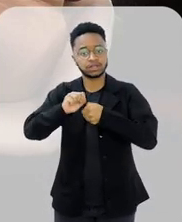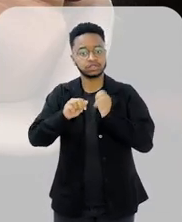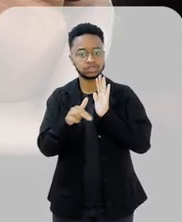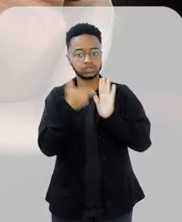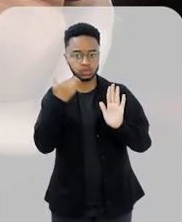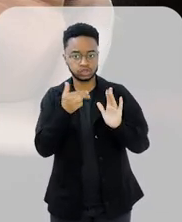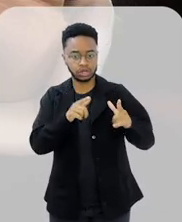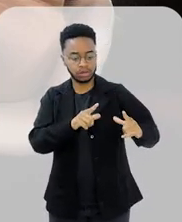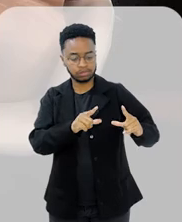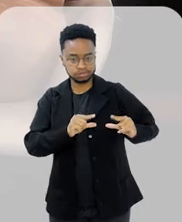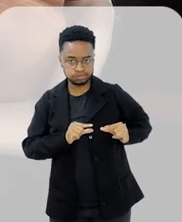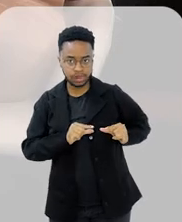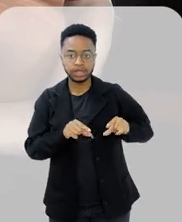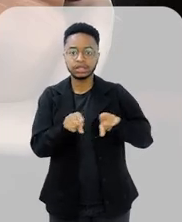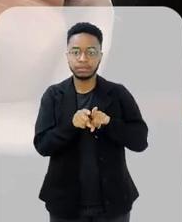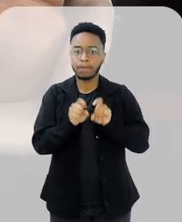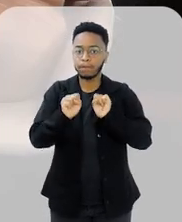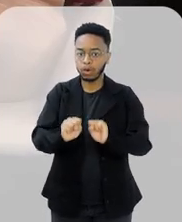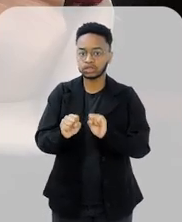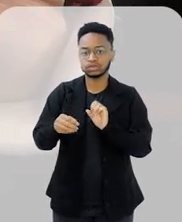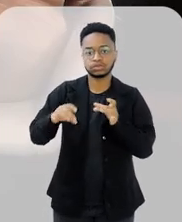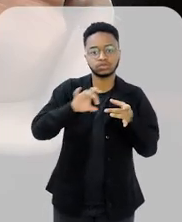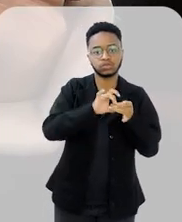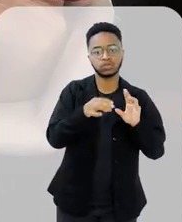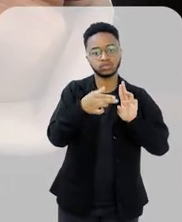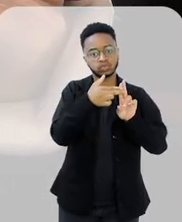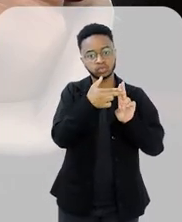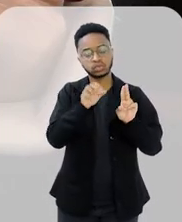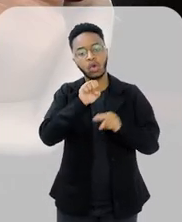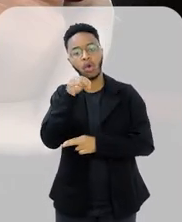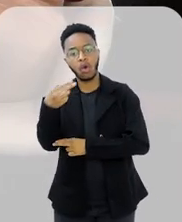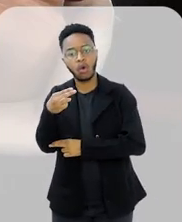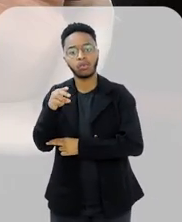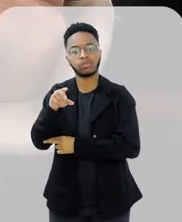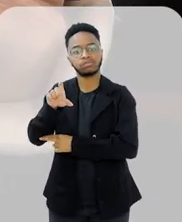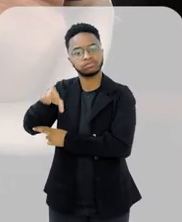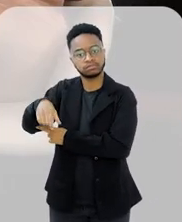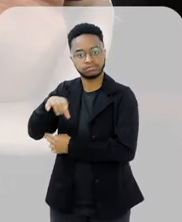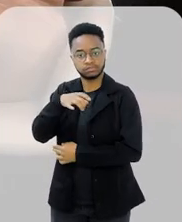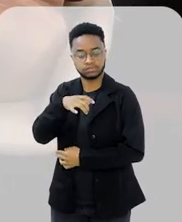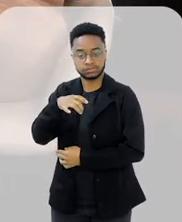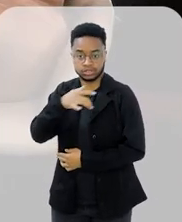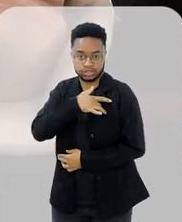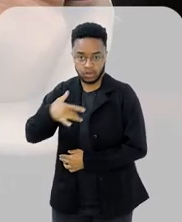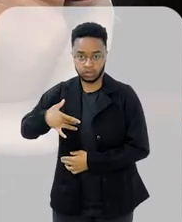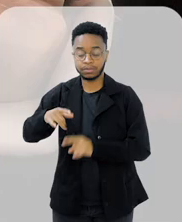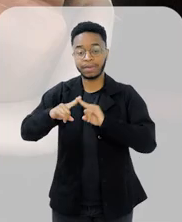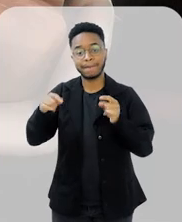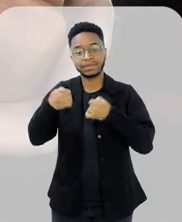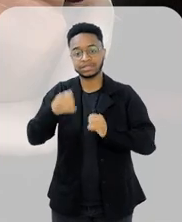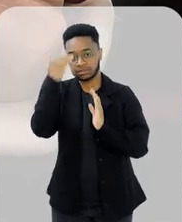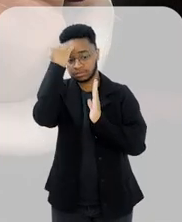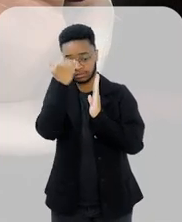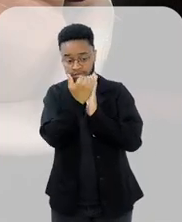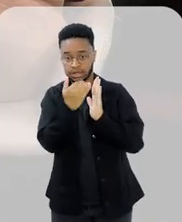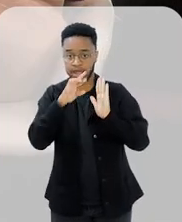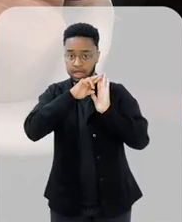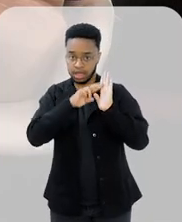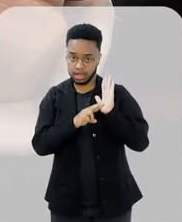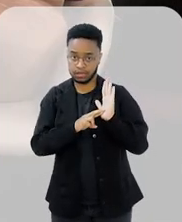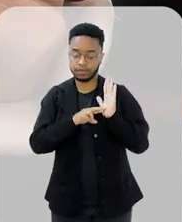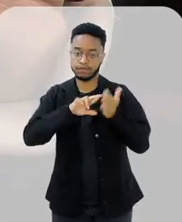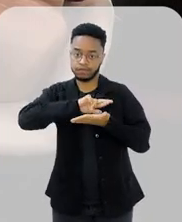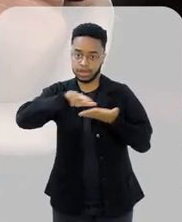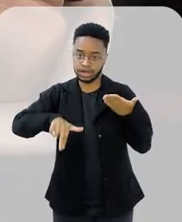cirurgia redutora, que pode ser feita tanto pelo SUS quanto pelo convênio, desde que sejam cumpridos alguns requisitos.